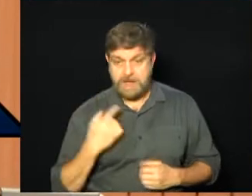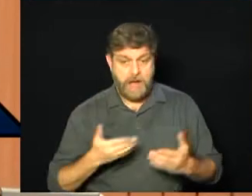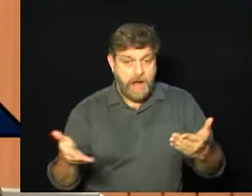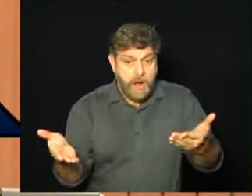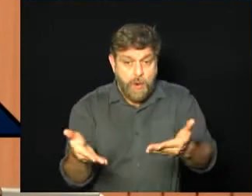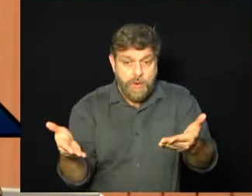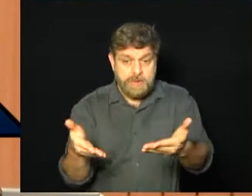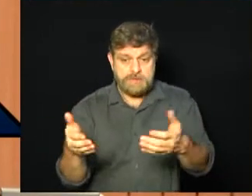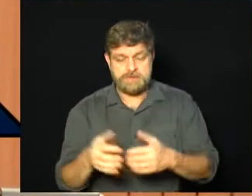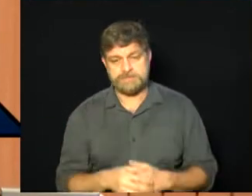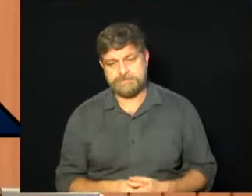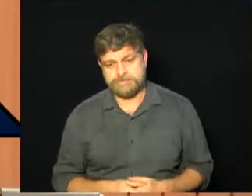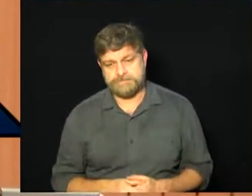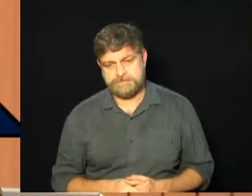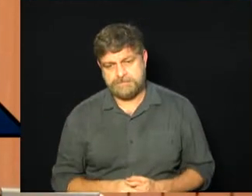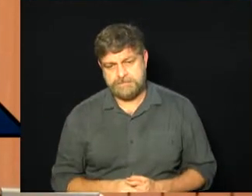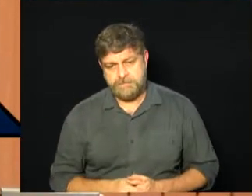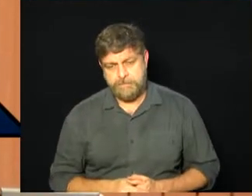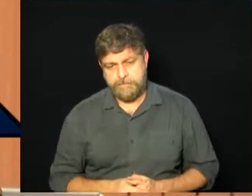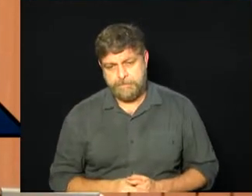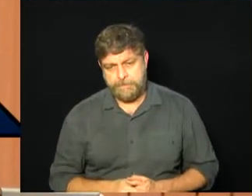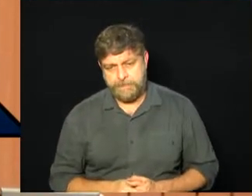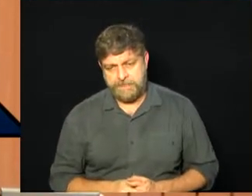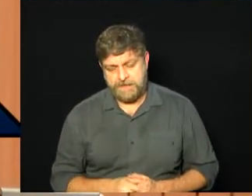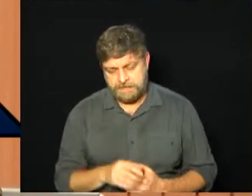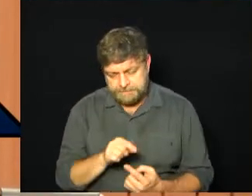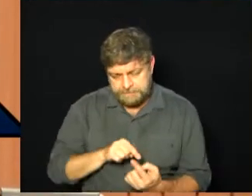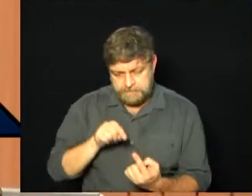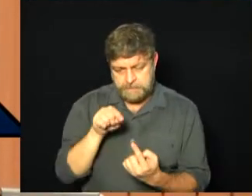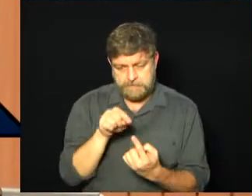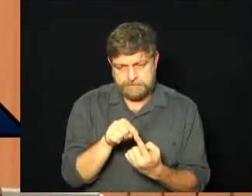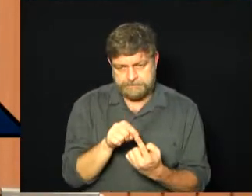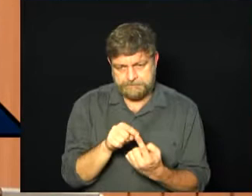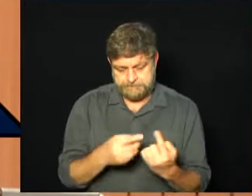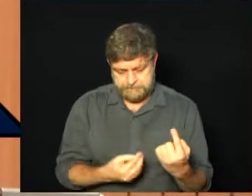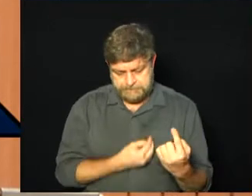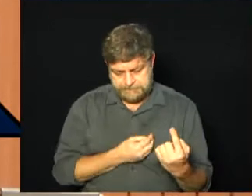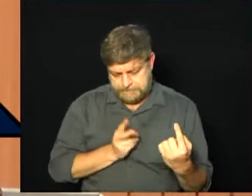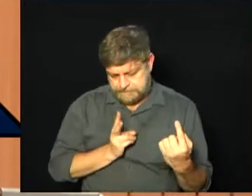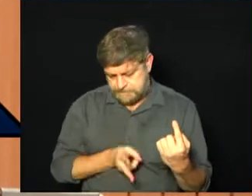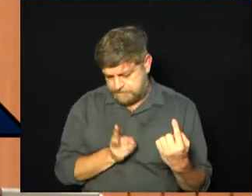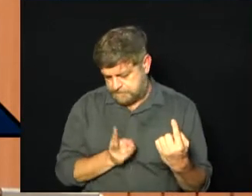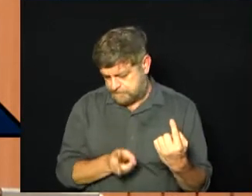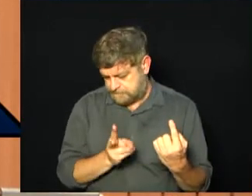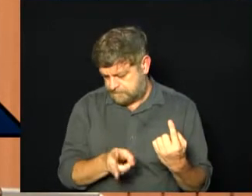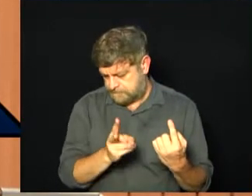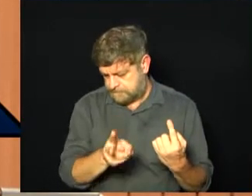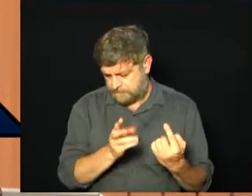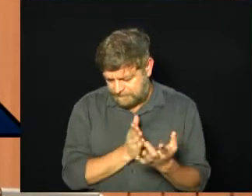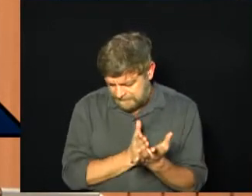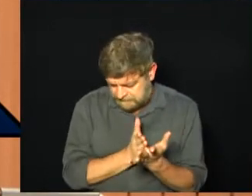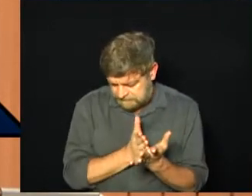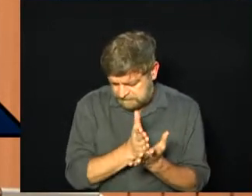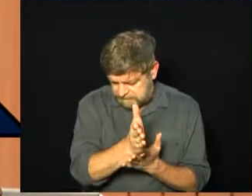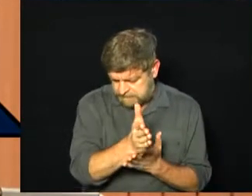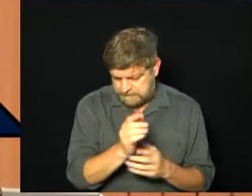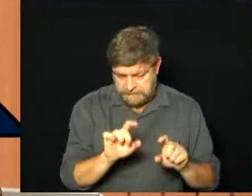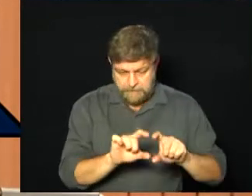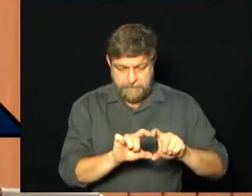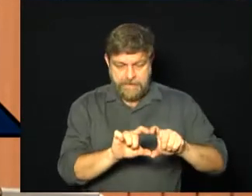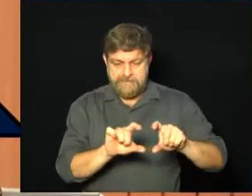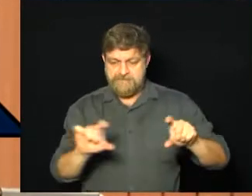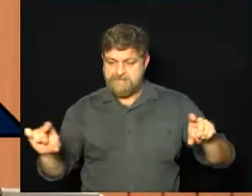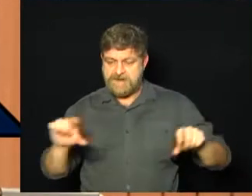hoje. Mas esses ideais continuam vivos. E a frase que eu queria mencionar